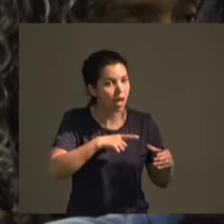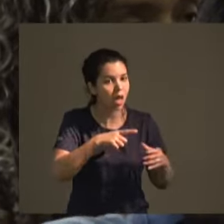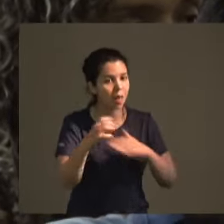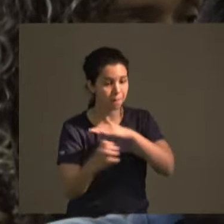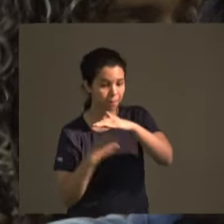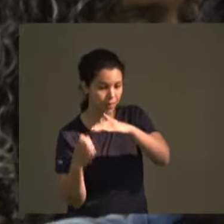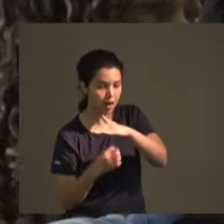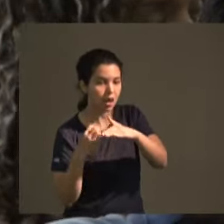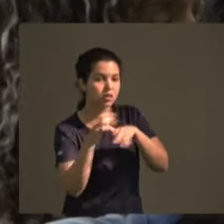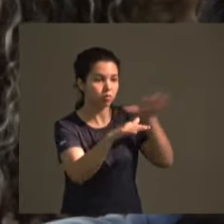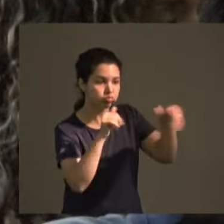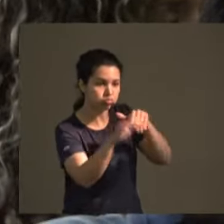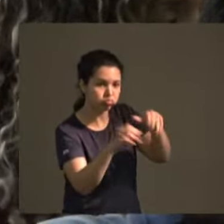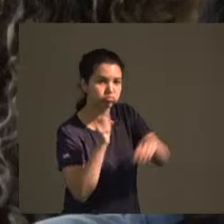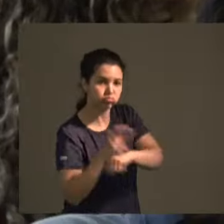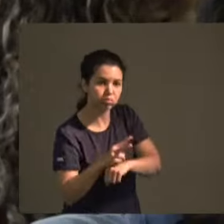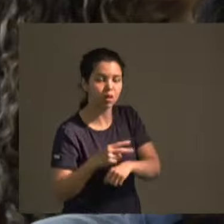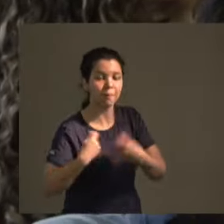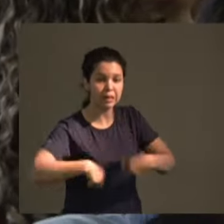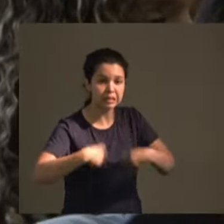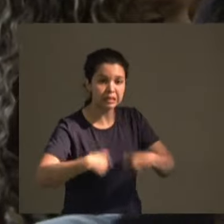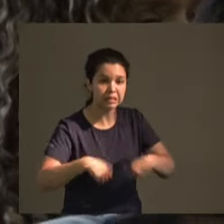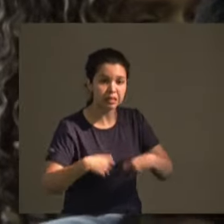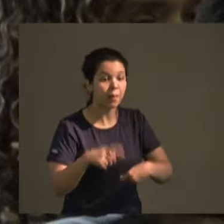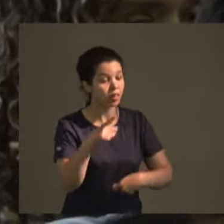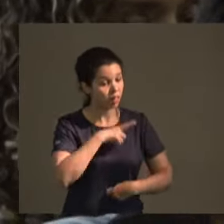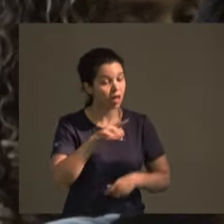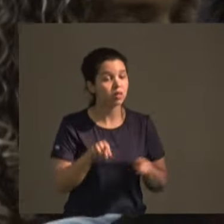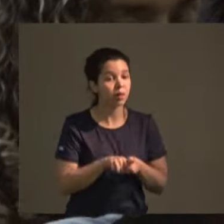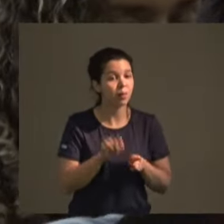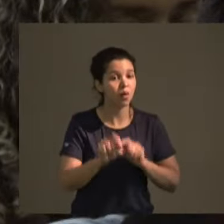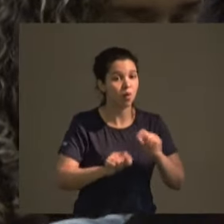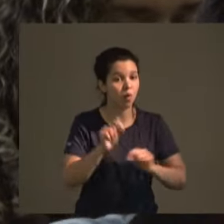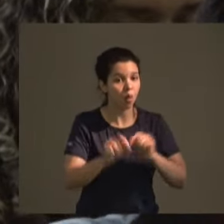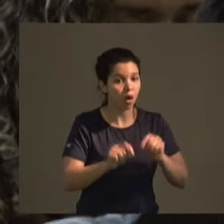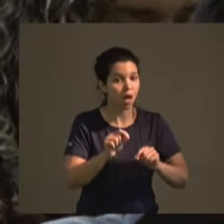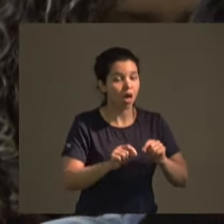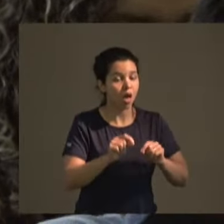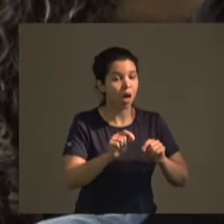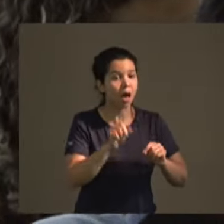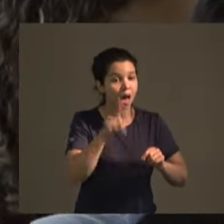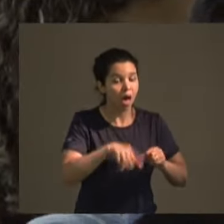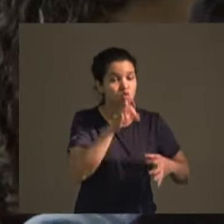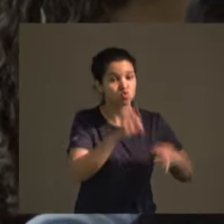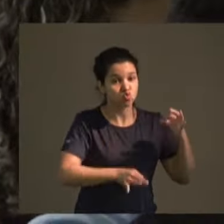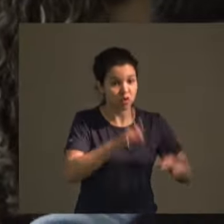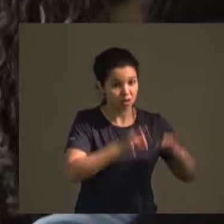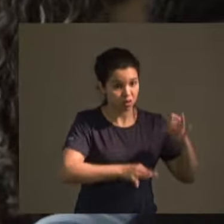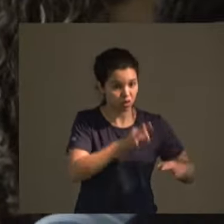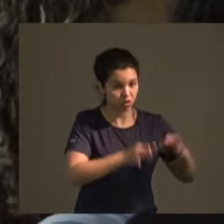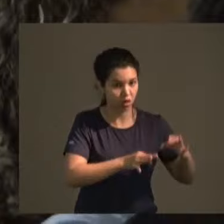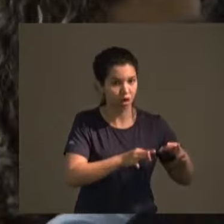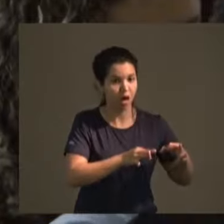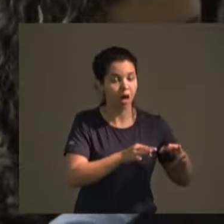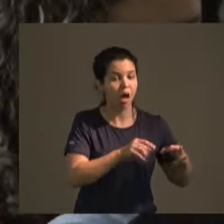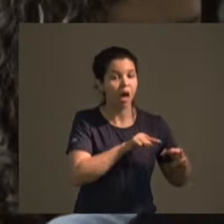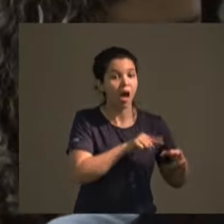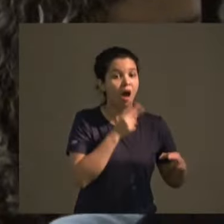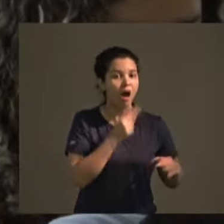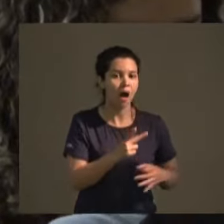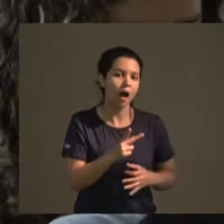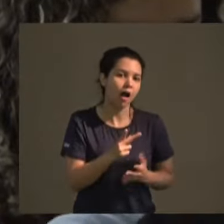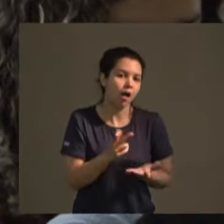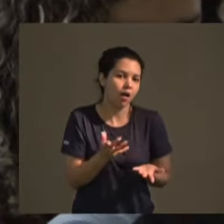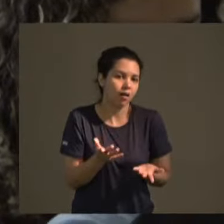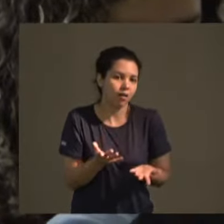mas daí a gente sabe que também tem a questão jurídica que se faz ali, né, uma justificativa